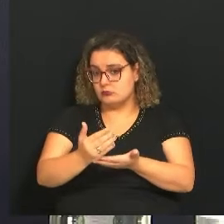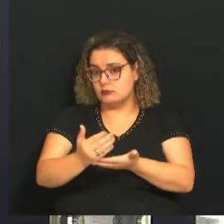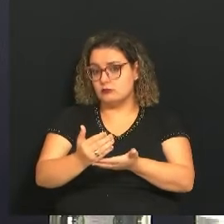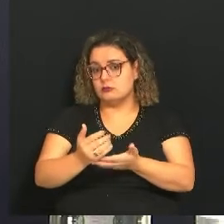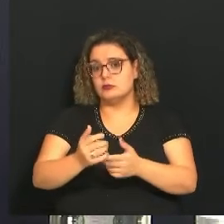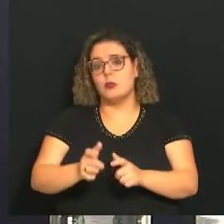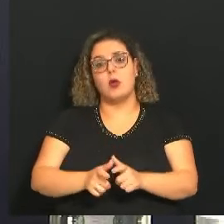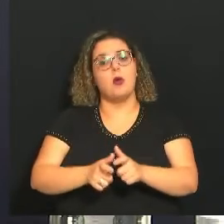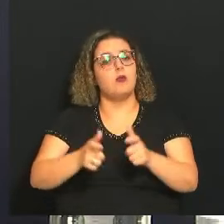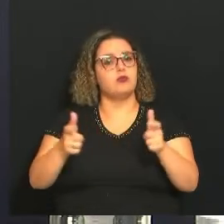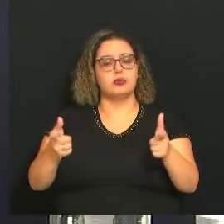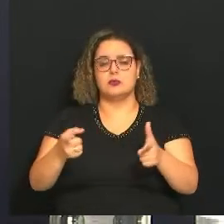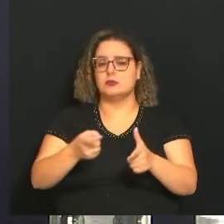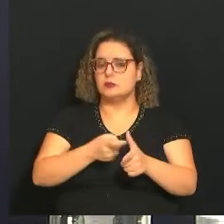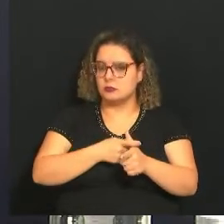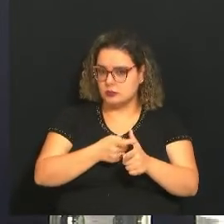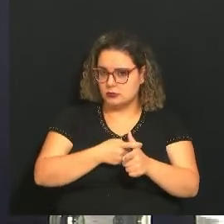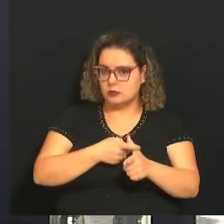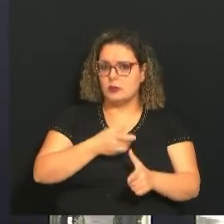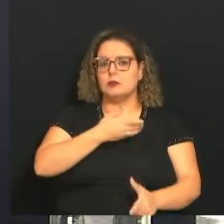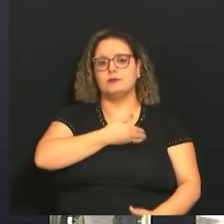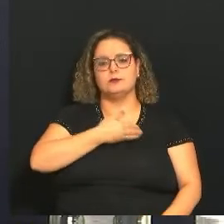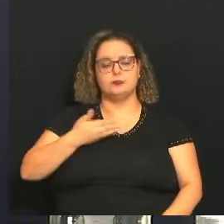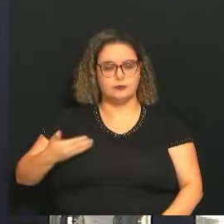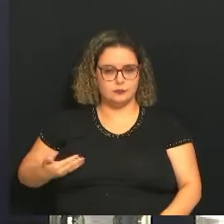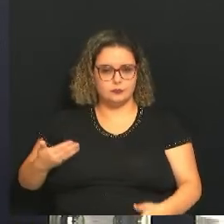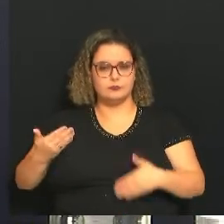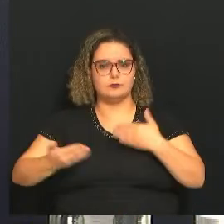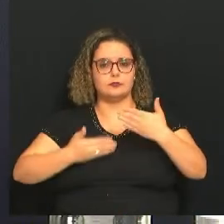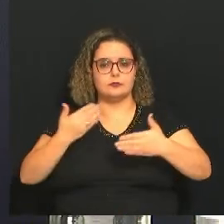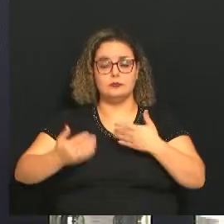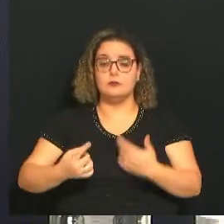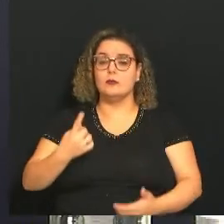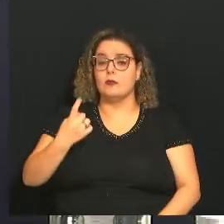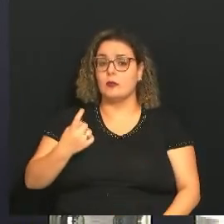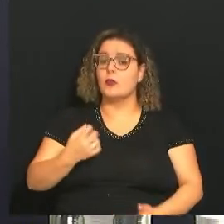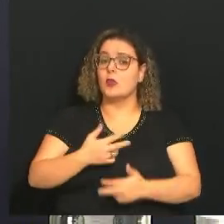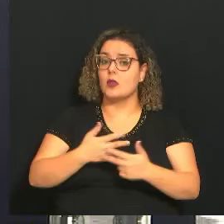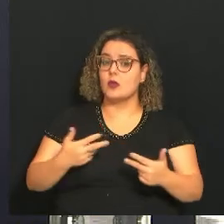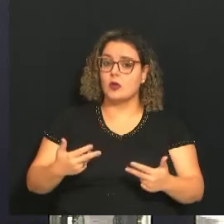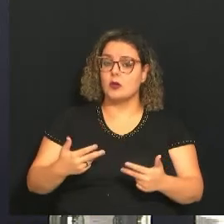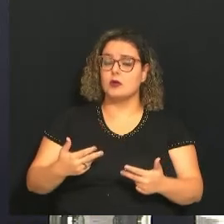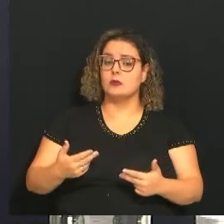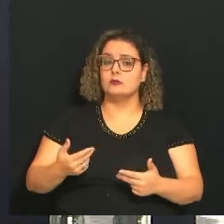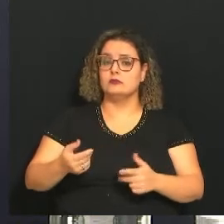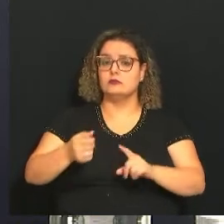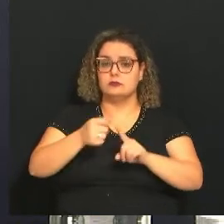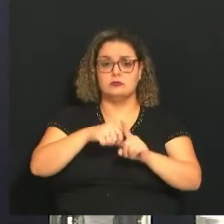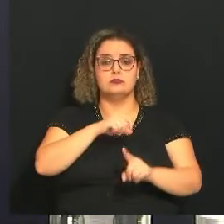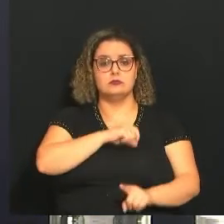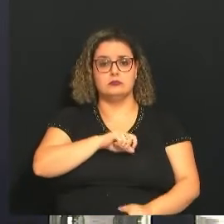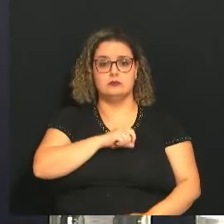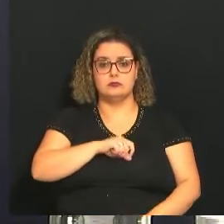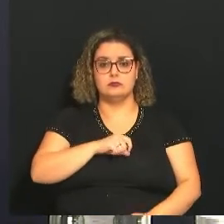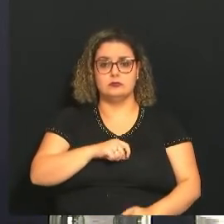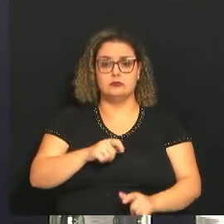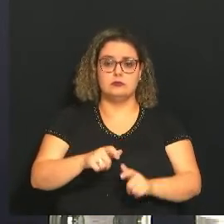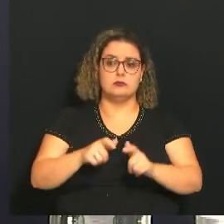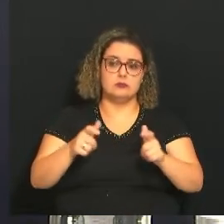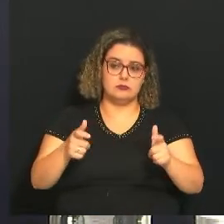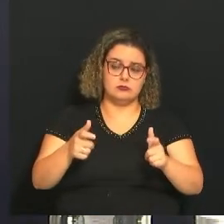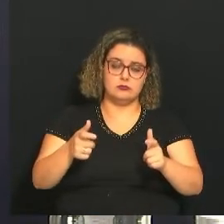aumentou o endividamento dos servidores públicos. A única coisa que trouxe da campanha salarial ano passado foi isso, aumentar a margem do